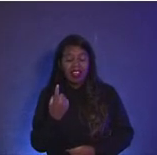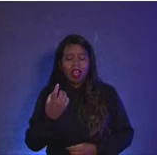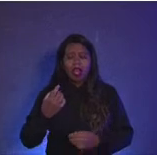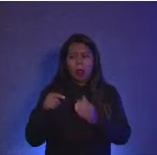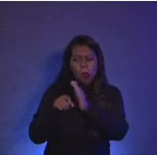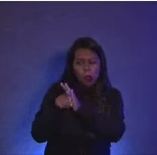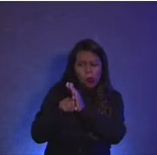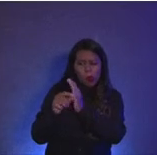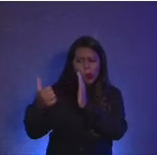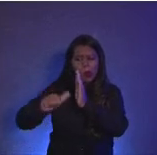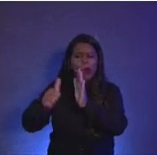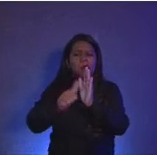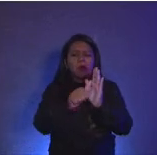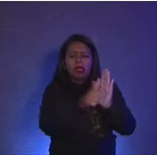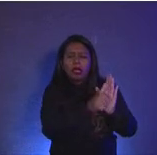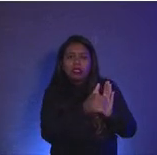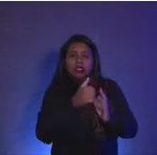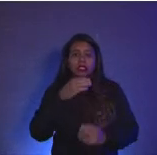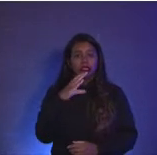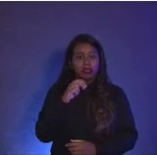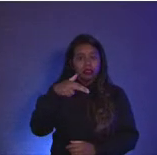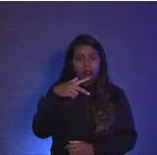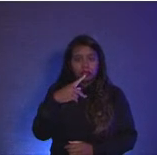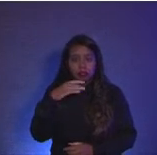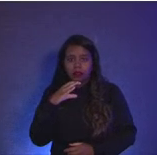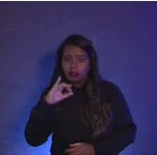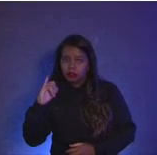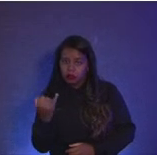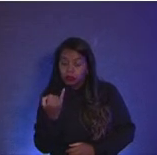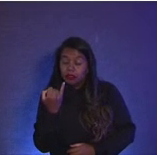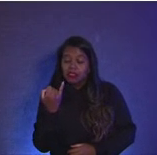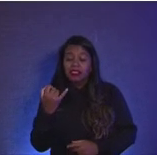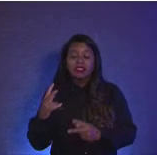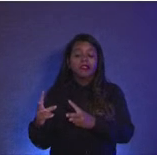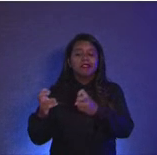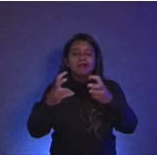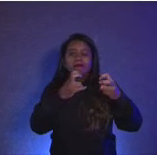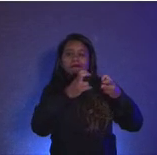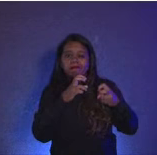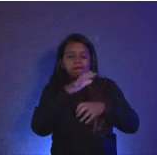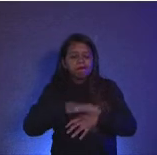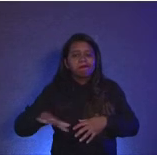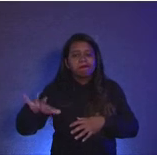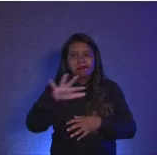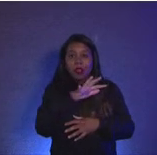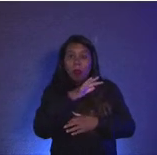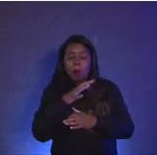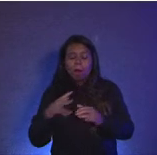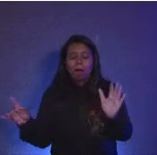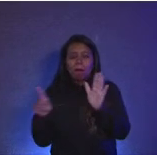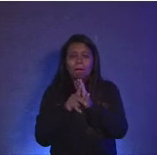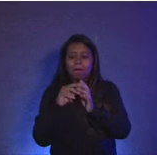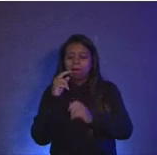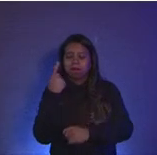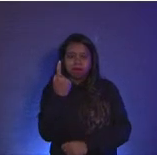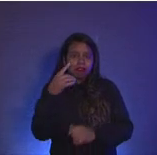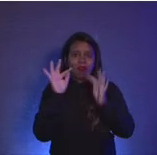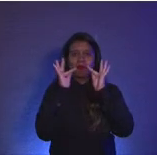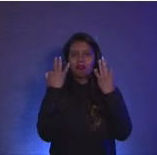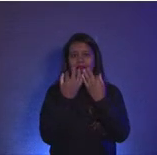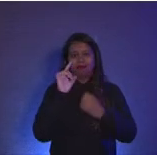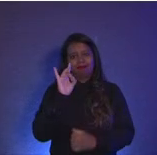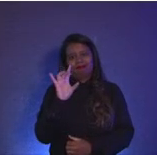CNPJs, enfim, outras informações, e descobrimos que era uma empresa de uma família,